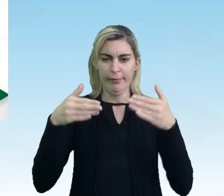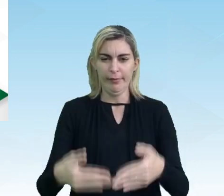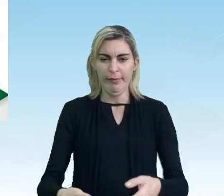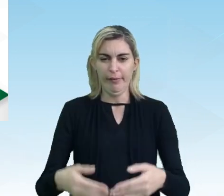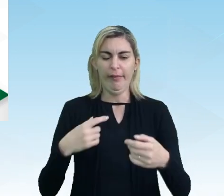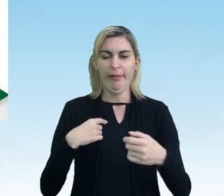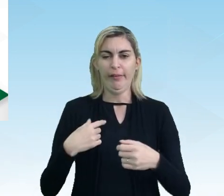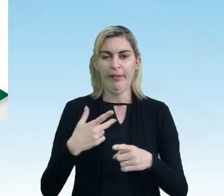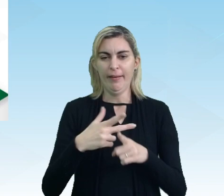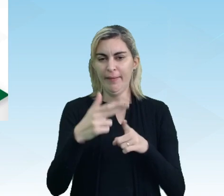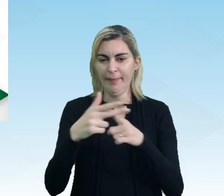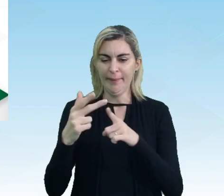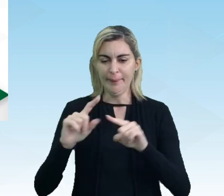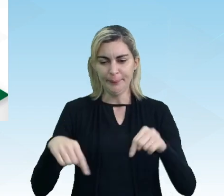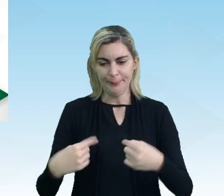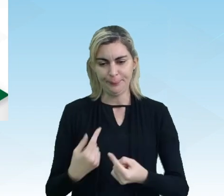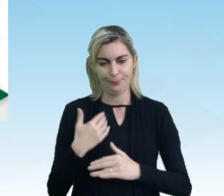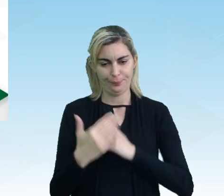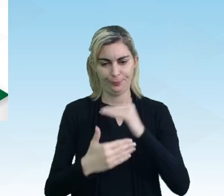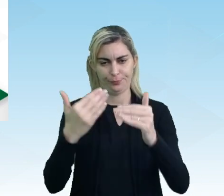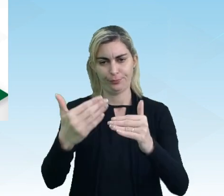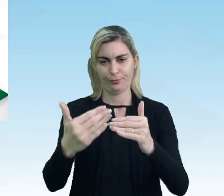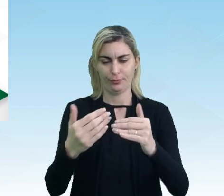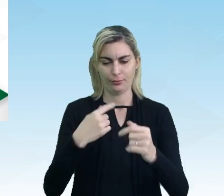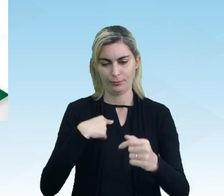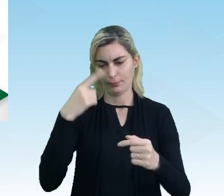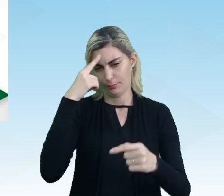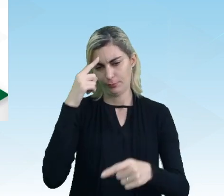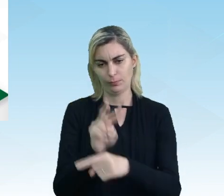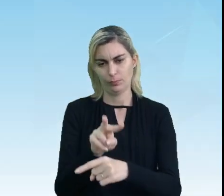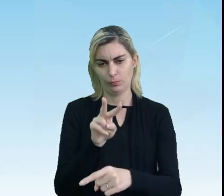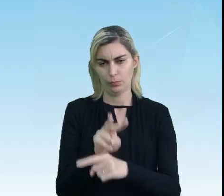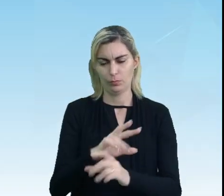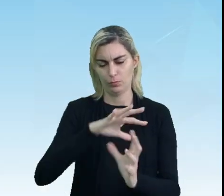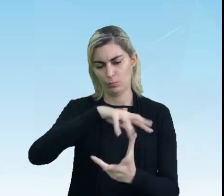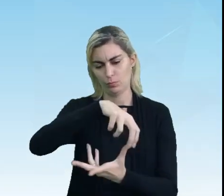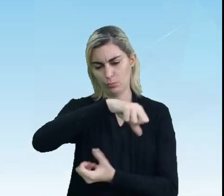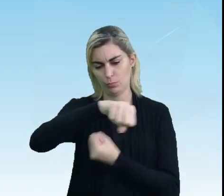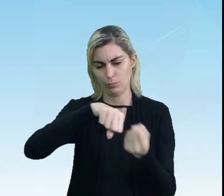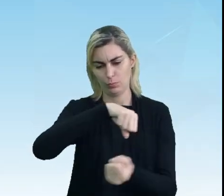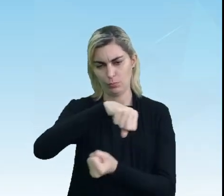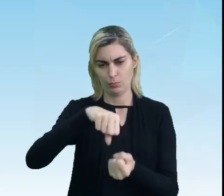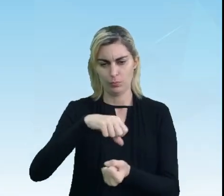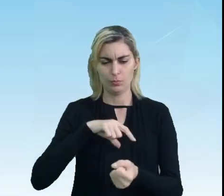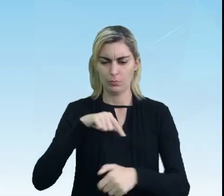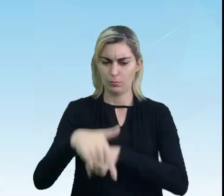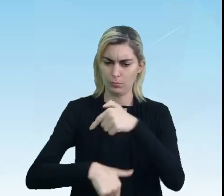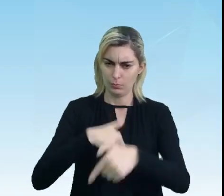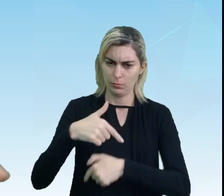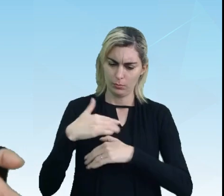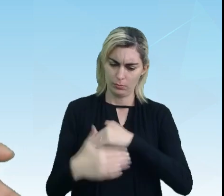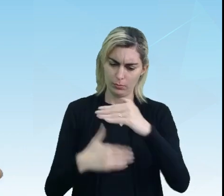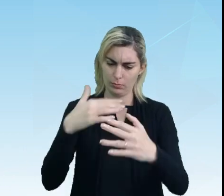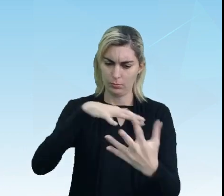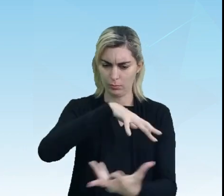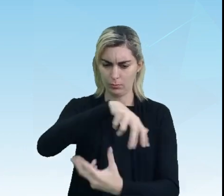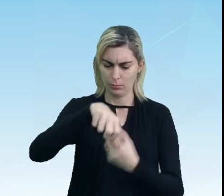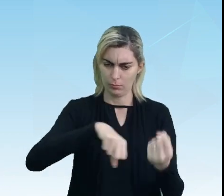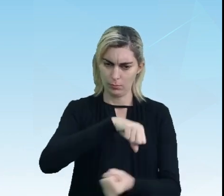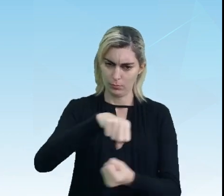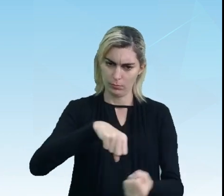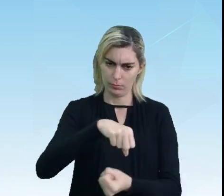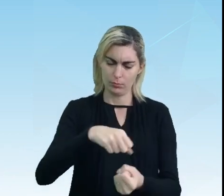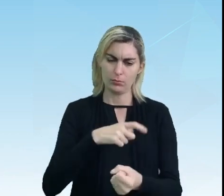vencessem desafios e desenvolvessem uma perspectiva sustentável. Trabalhar o desenvolvimento sustentável,